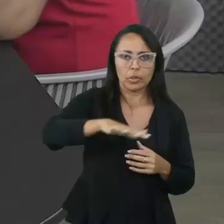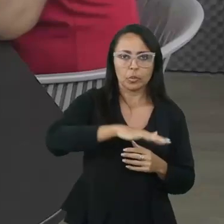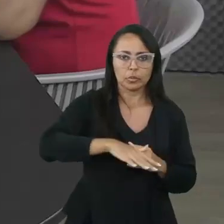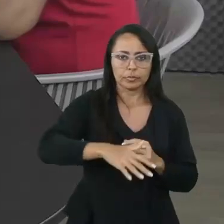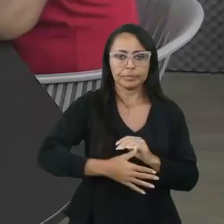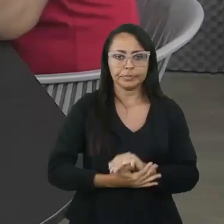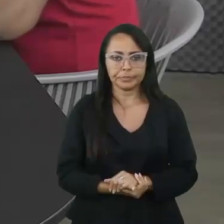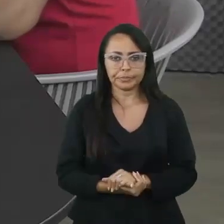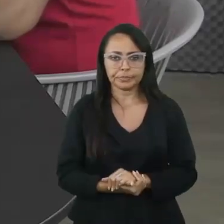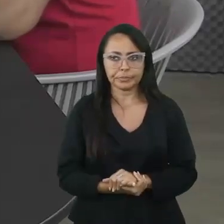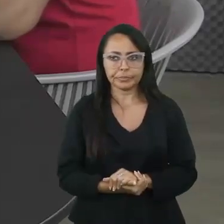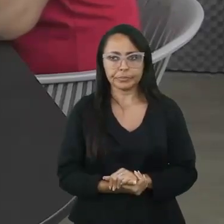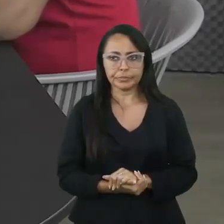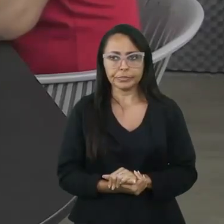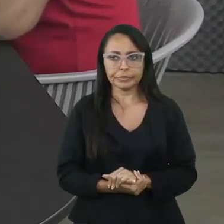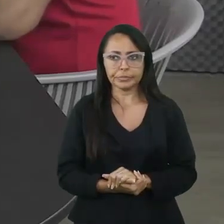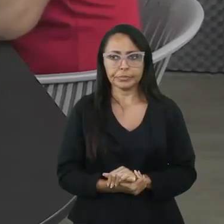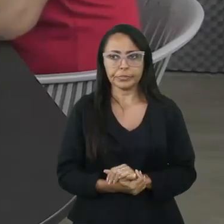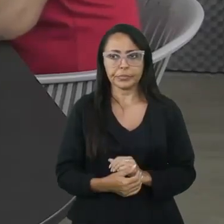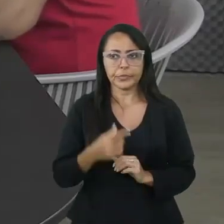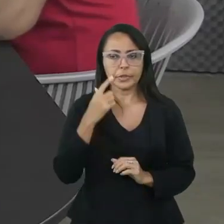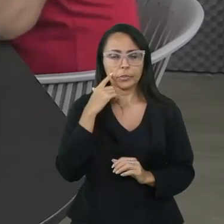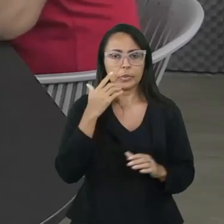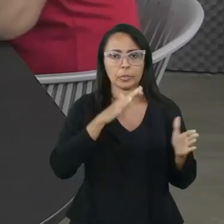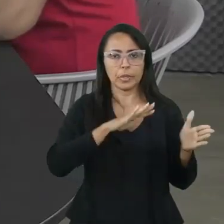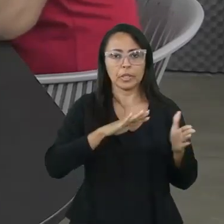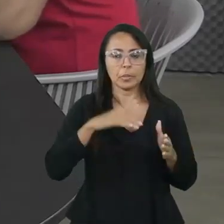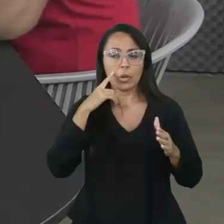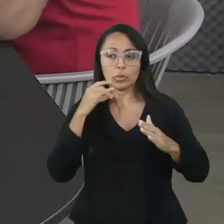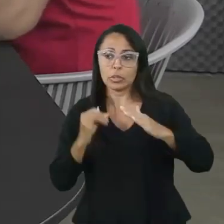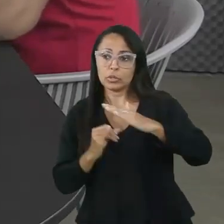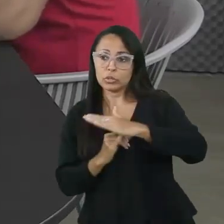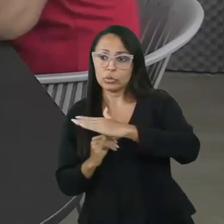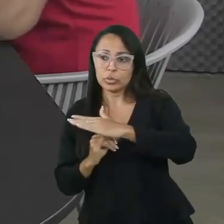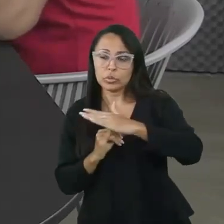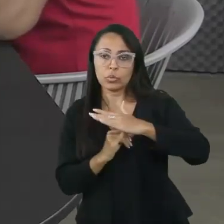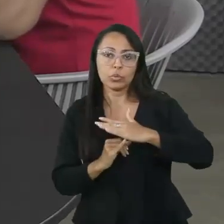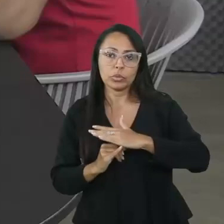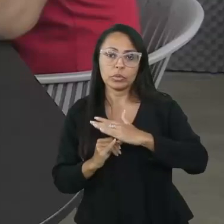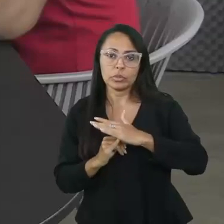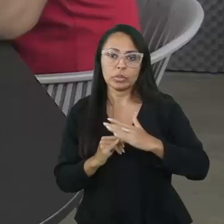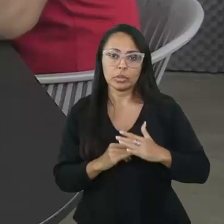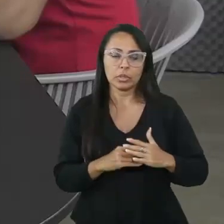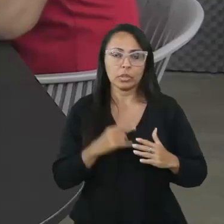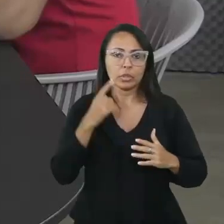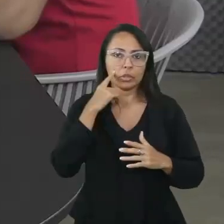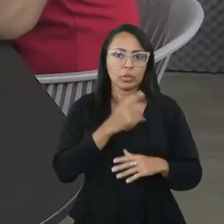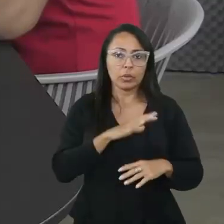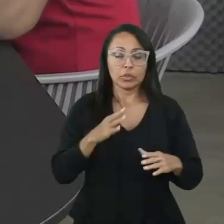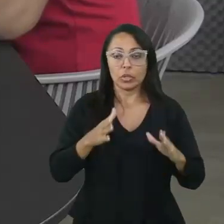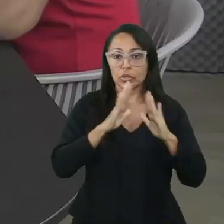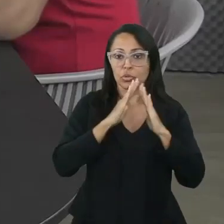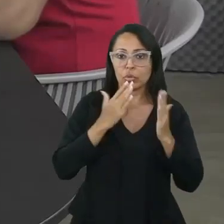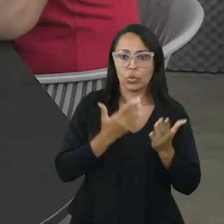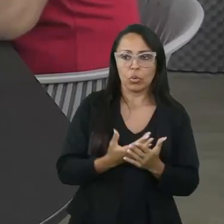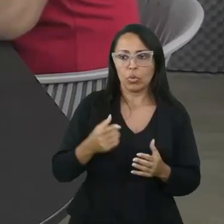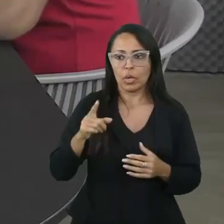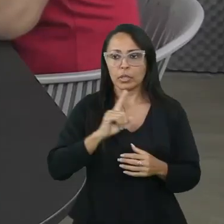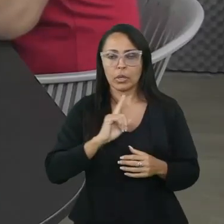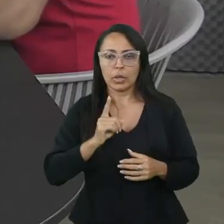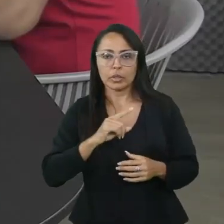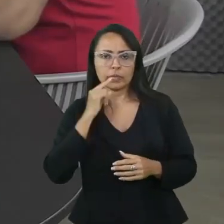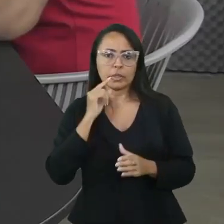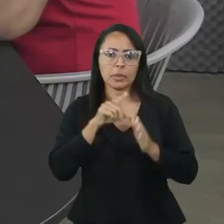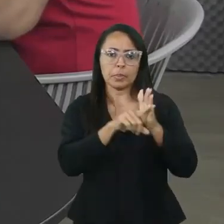de essa porta aberta para outras instituições, não é só a instituição escolar, não é trazer a pesquisa, é